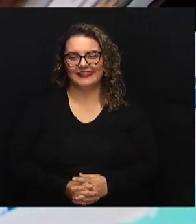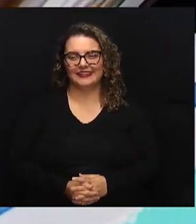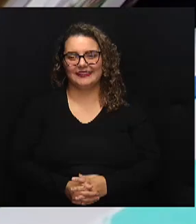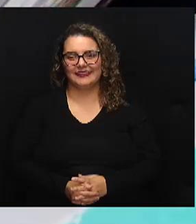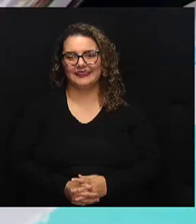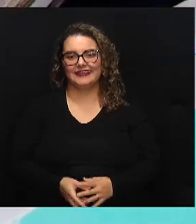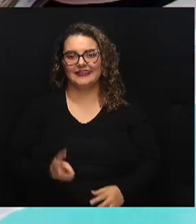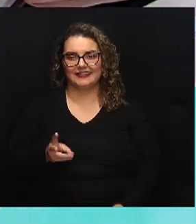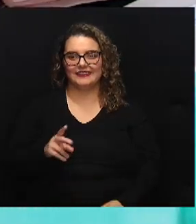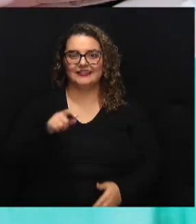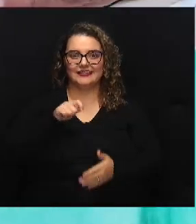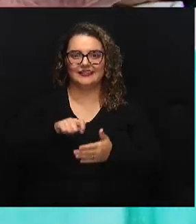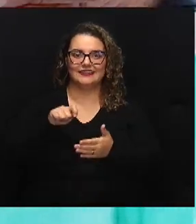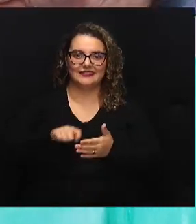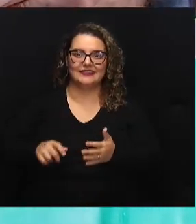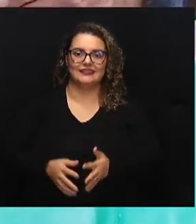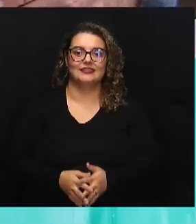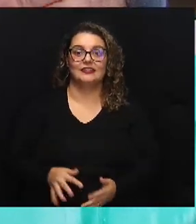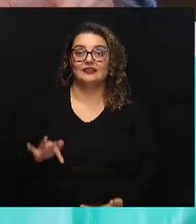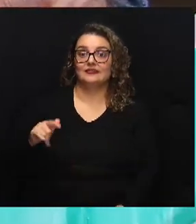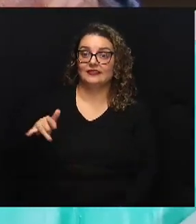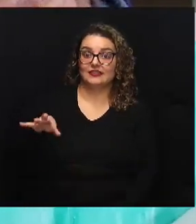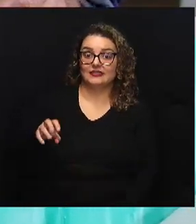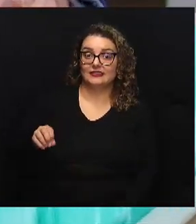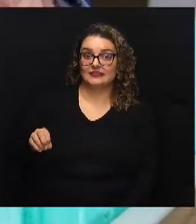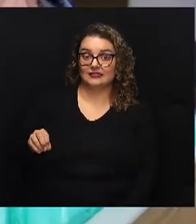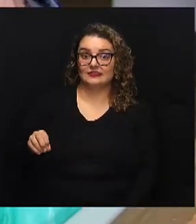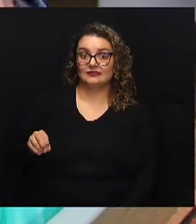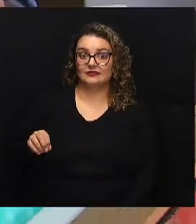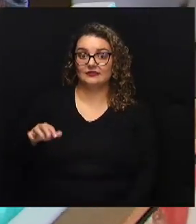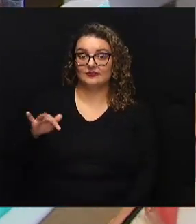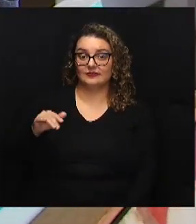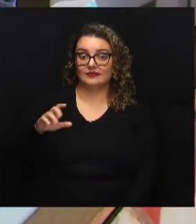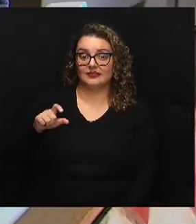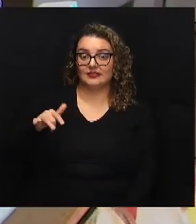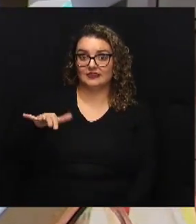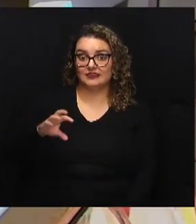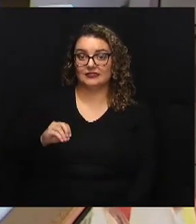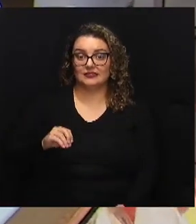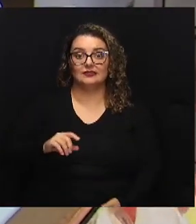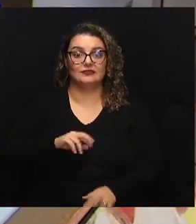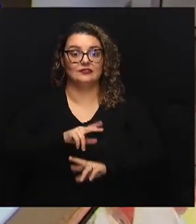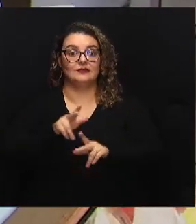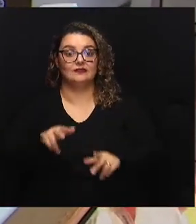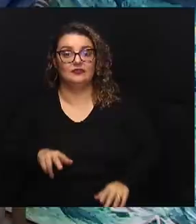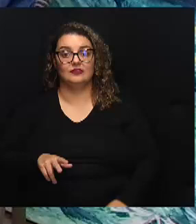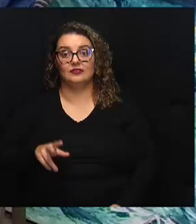sempre escrevi. Eu escrevi ficção, muita ficção. Muitos contos,